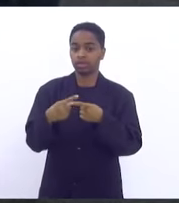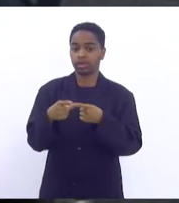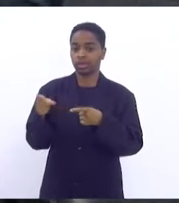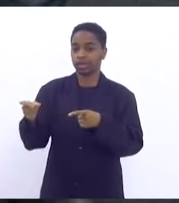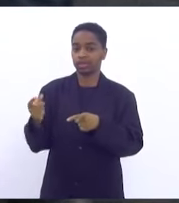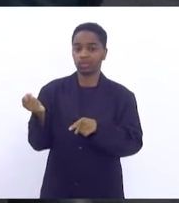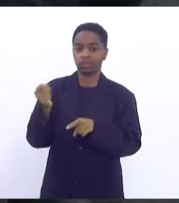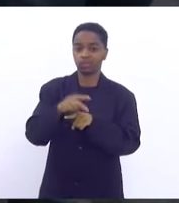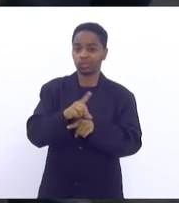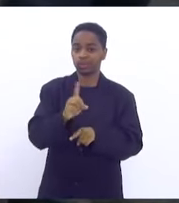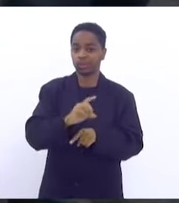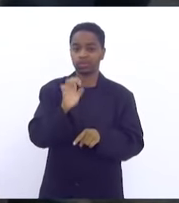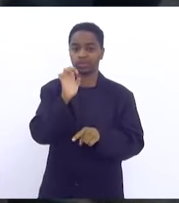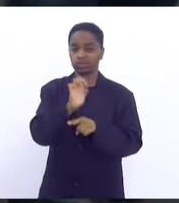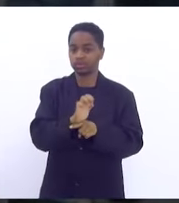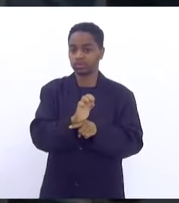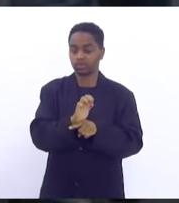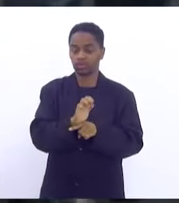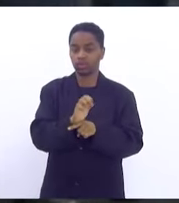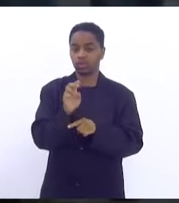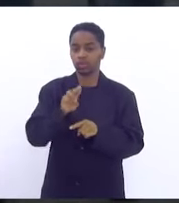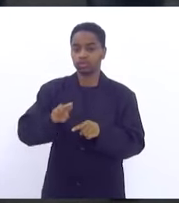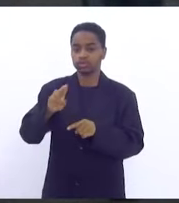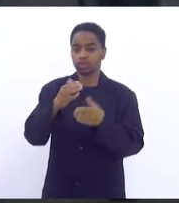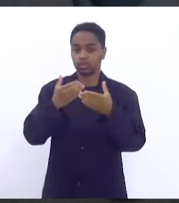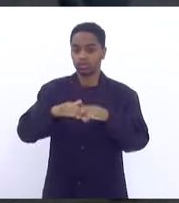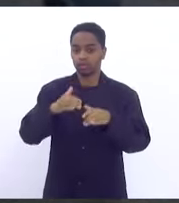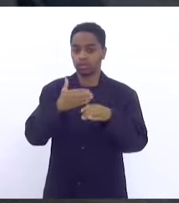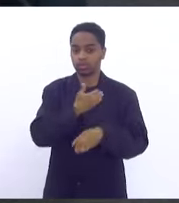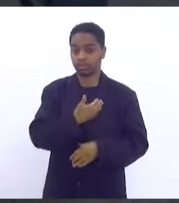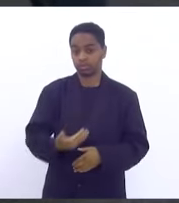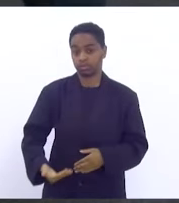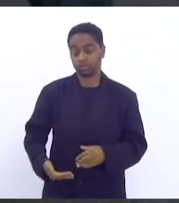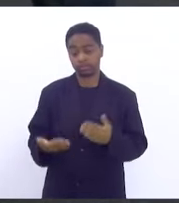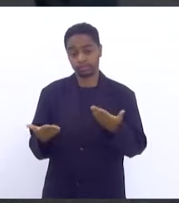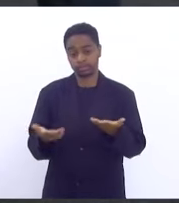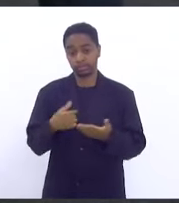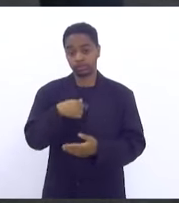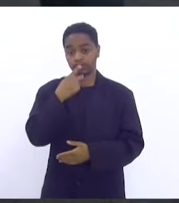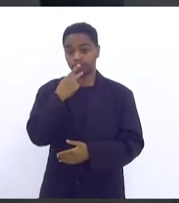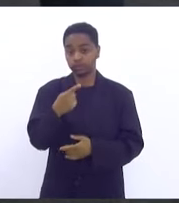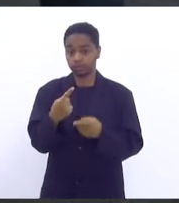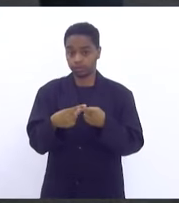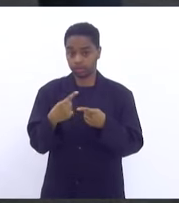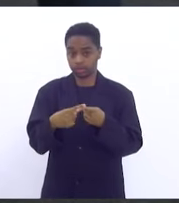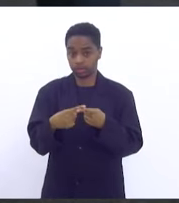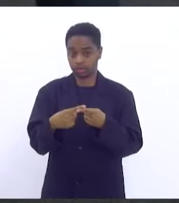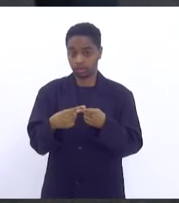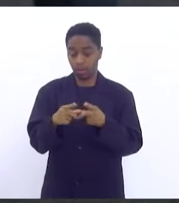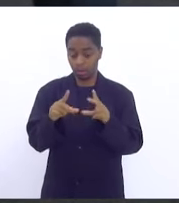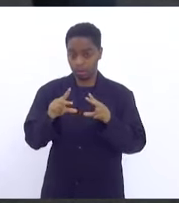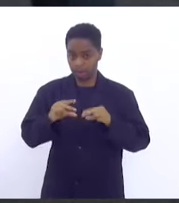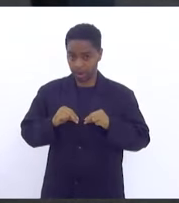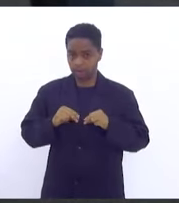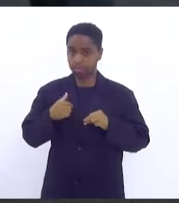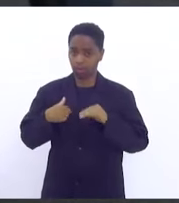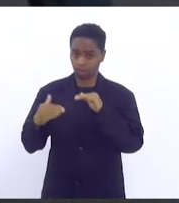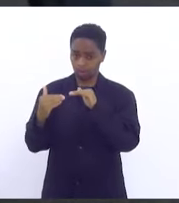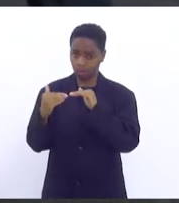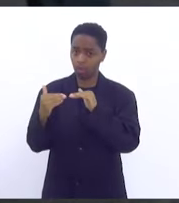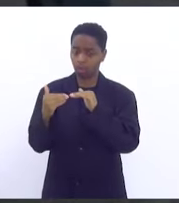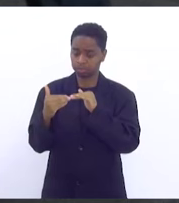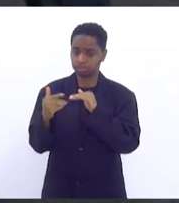no Estado por concurso público. E eu estou dizendo isso porque, no mérito, eu concordo